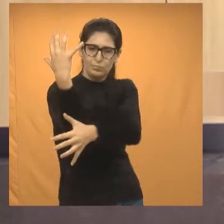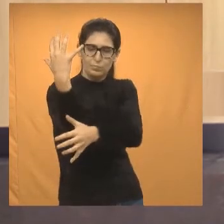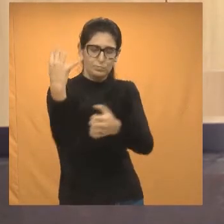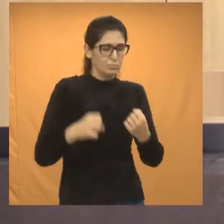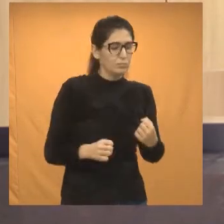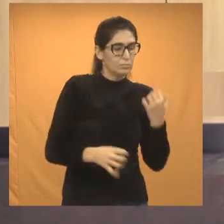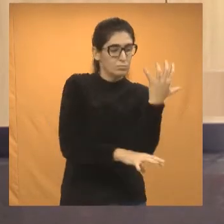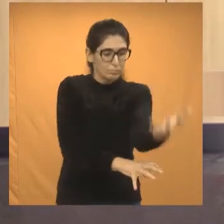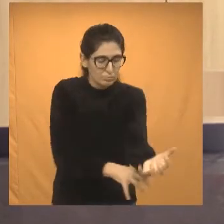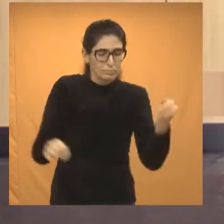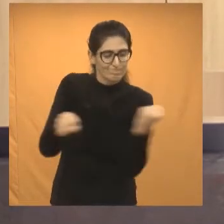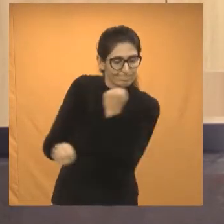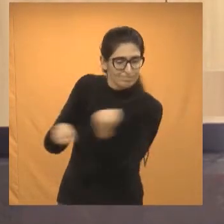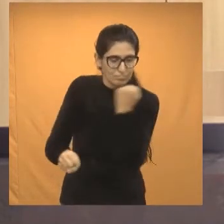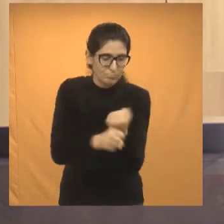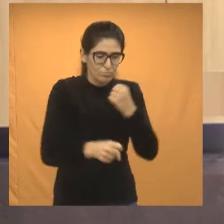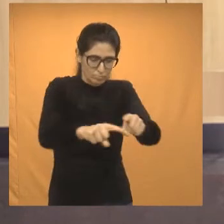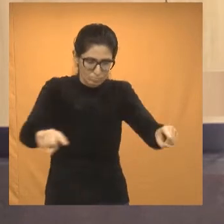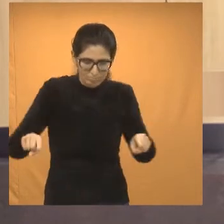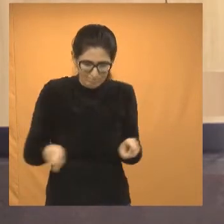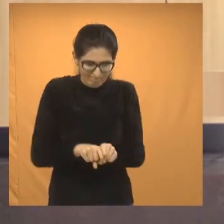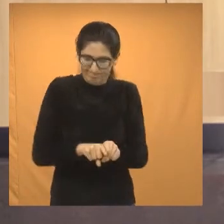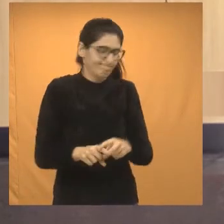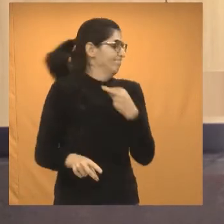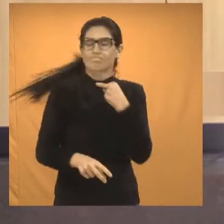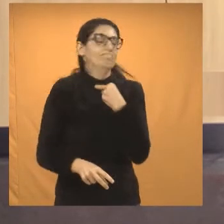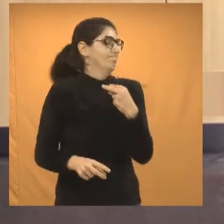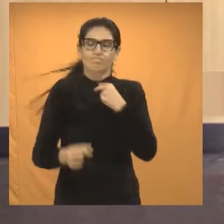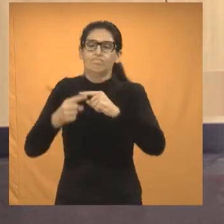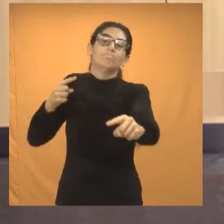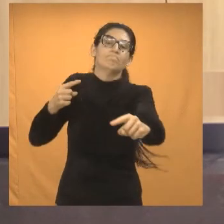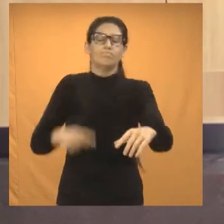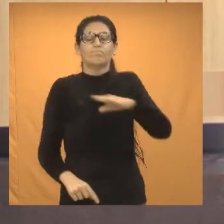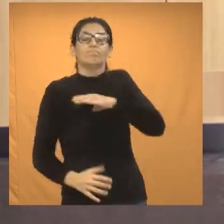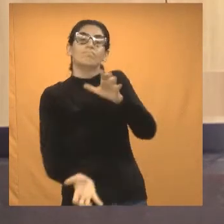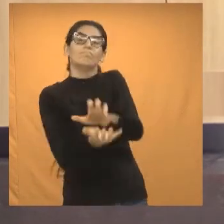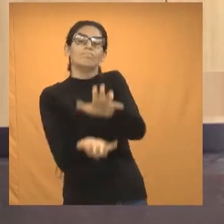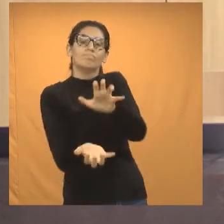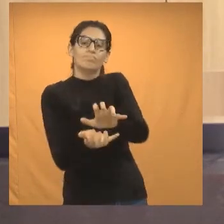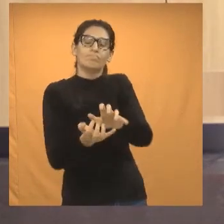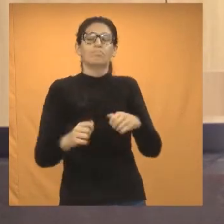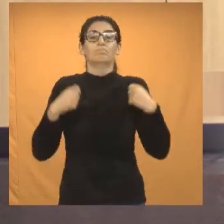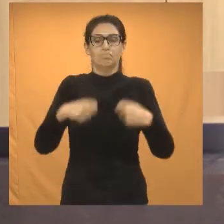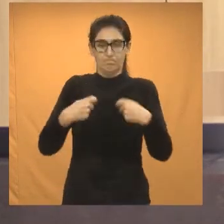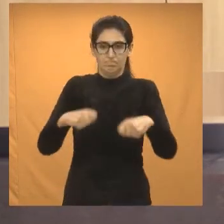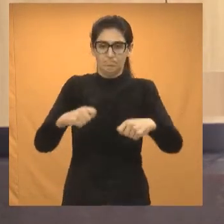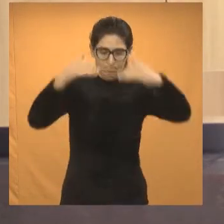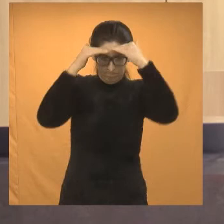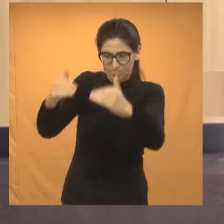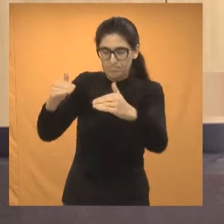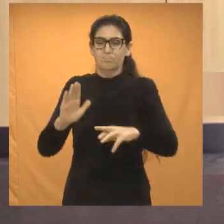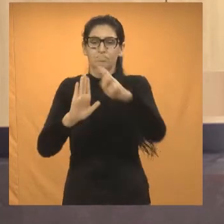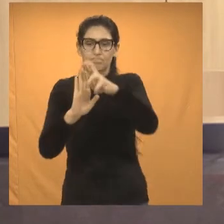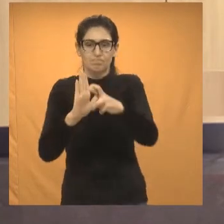empreendimentos e atividades de impacto local. No âmbito do município de Jacareí, cria o Fundo Municipal de Meio Ambiente e